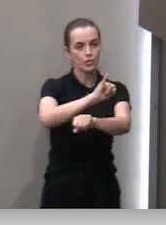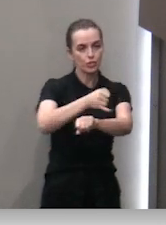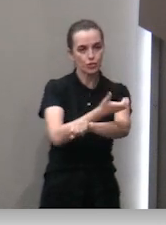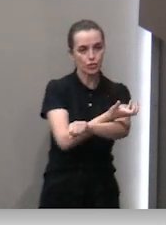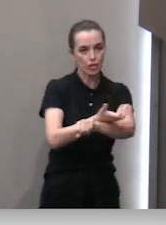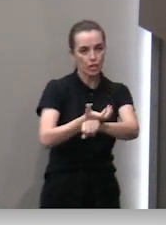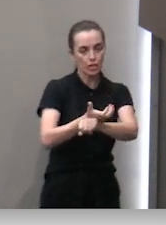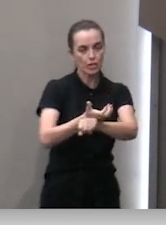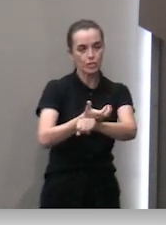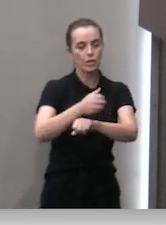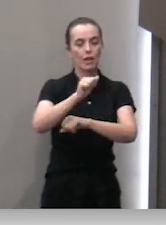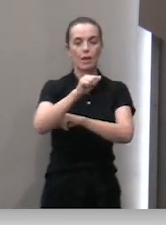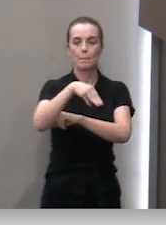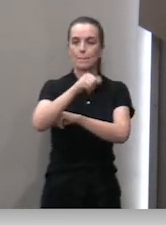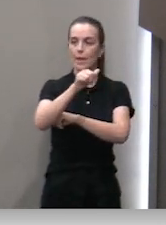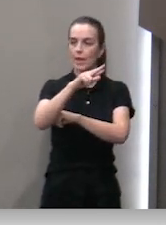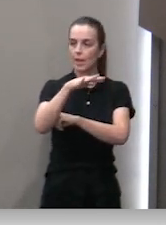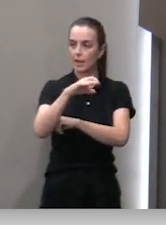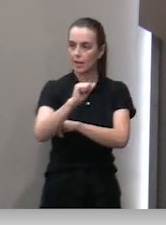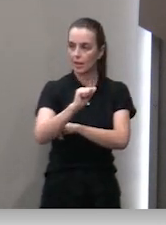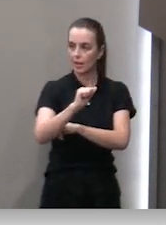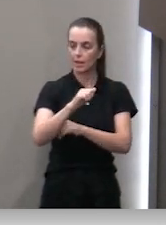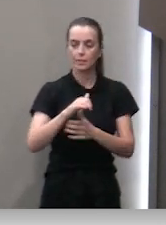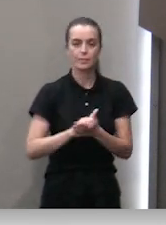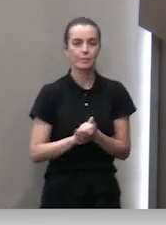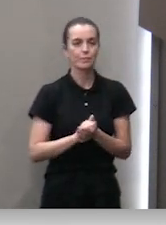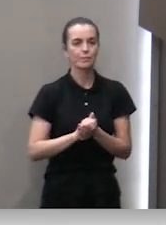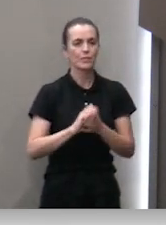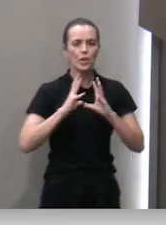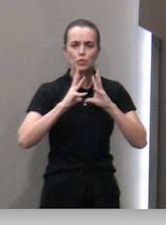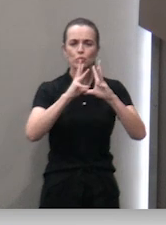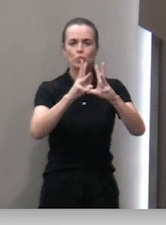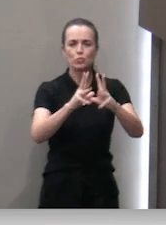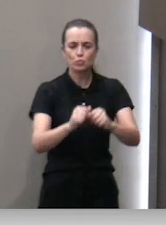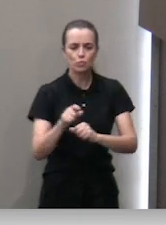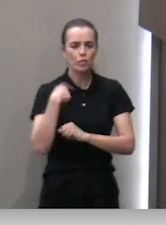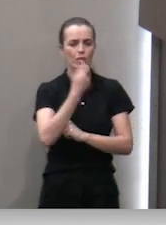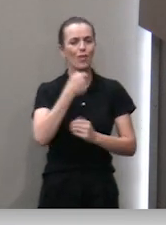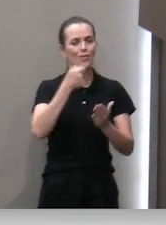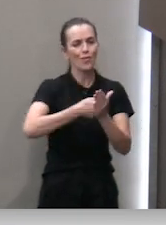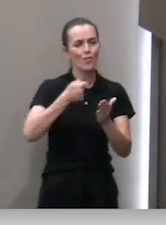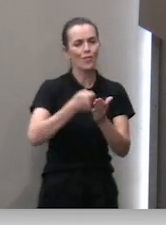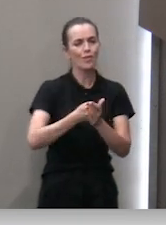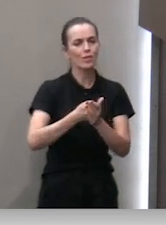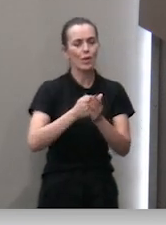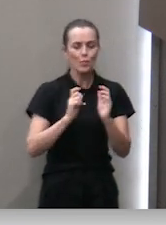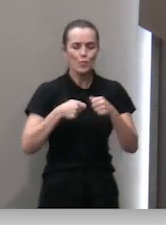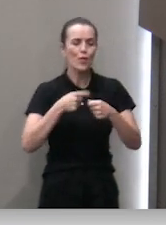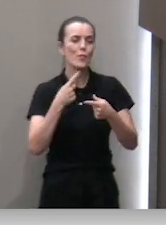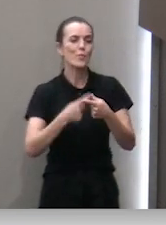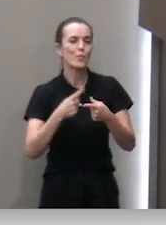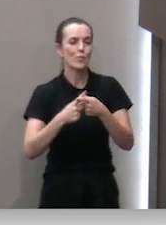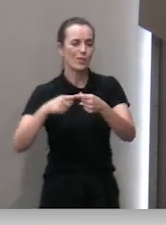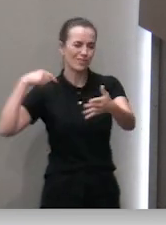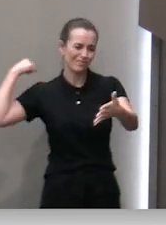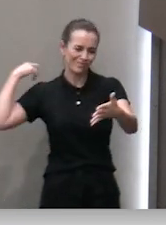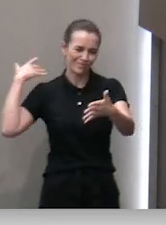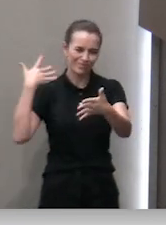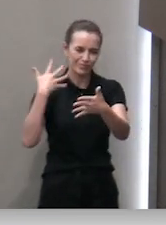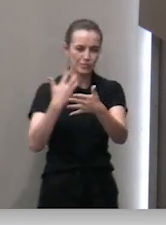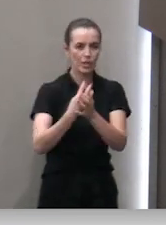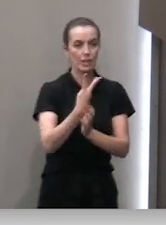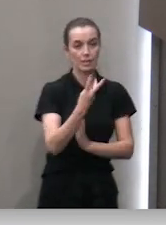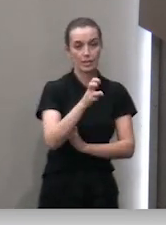e mantidos, os espaços que nós temos, só foi possível pela trajetória do nosso sindicato ao longo dos seus